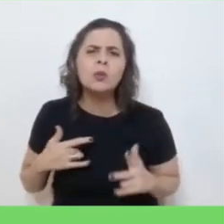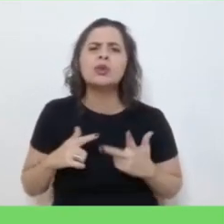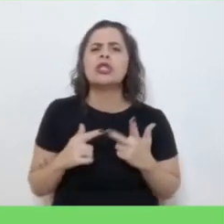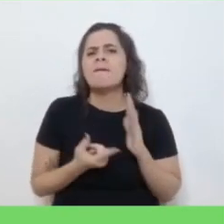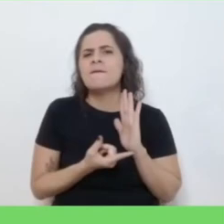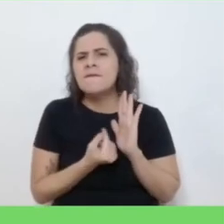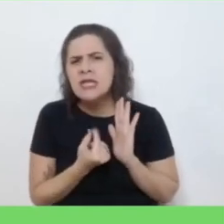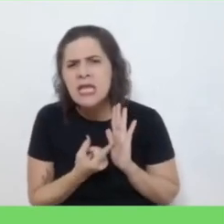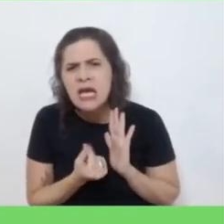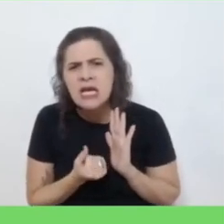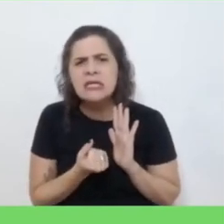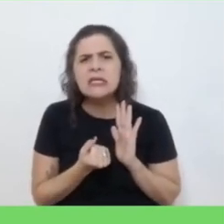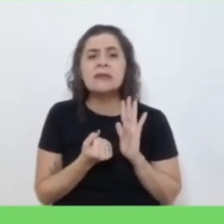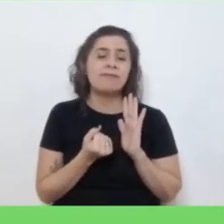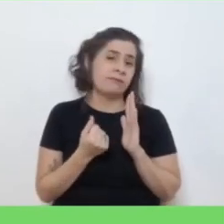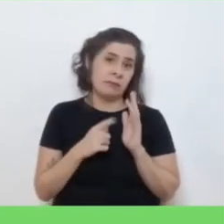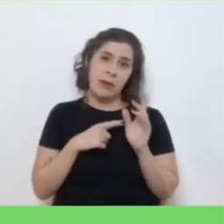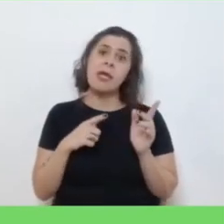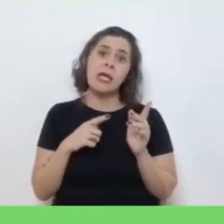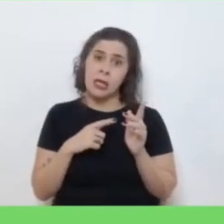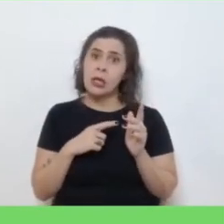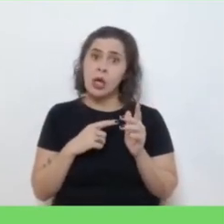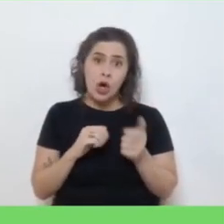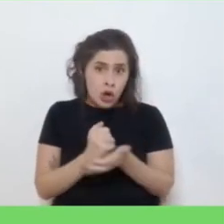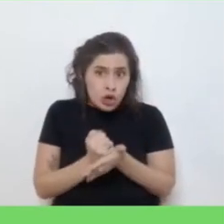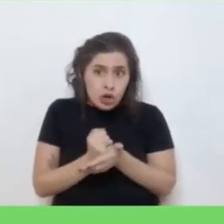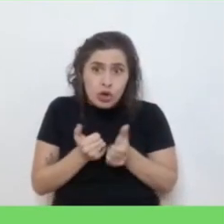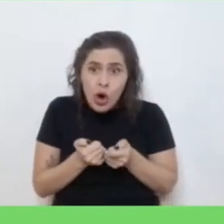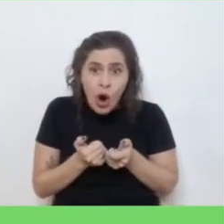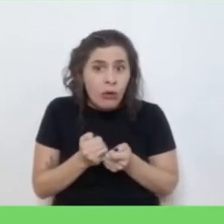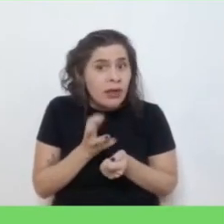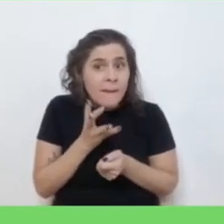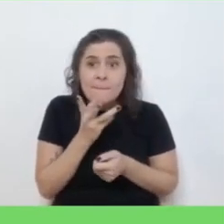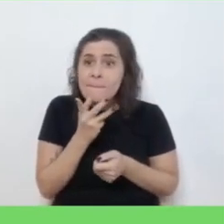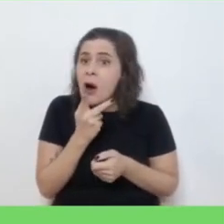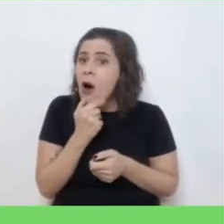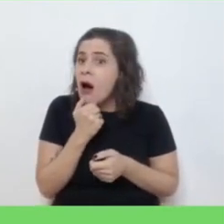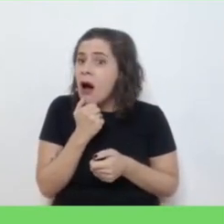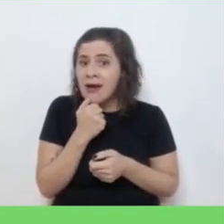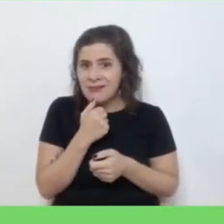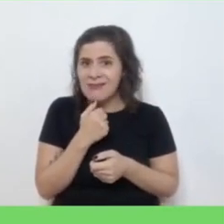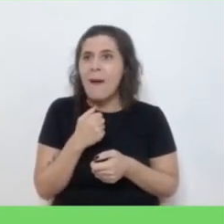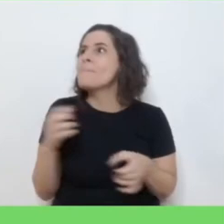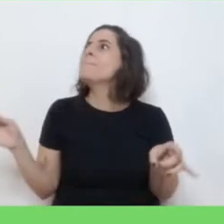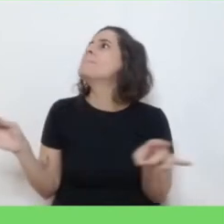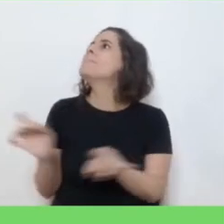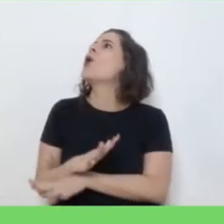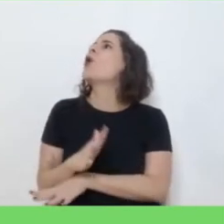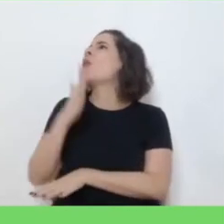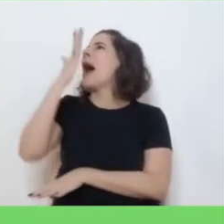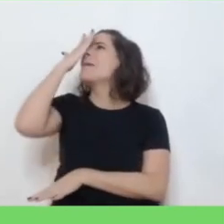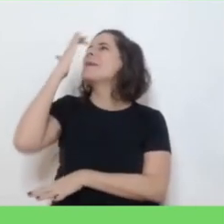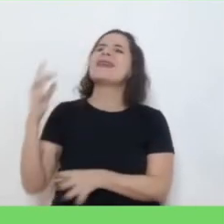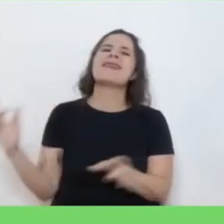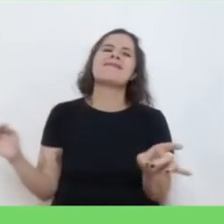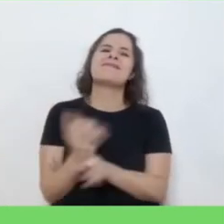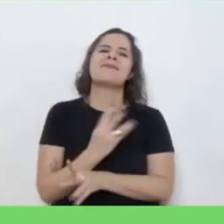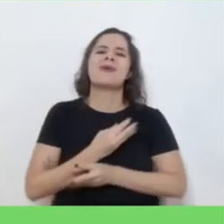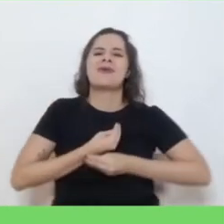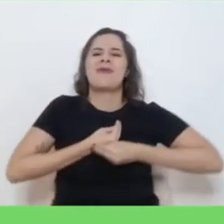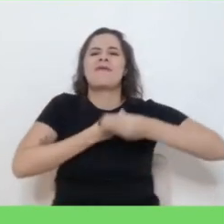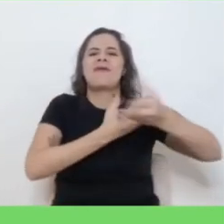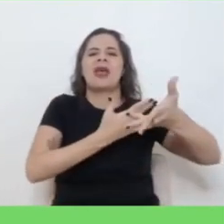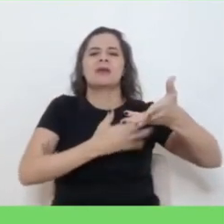enfim. E jogos demoram muito para serem feitos também. O jogo não é que nem uma música que amanhã já